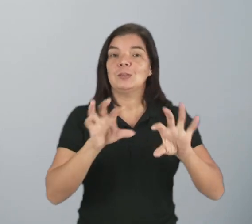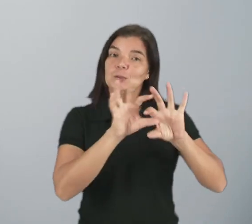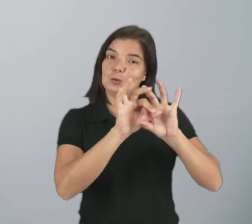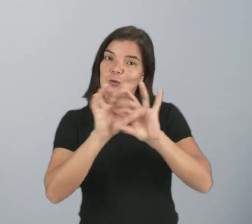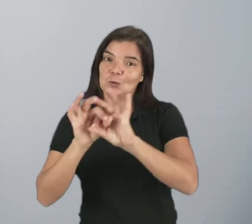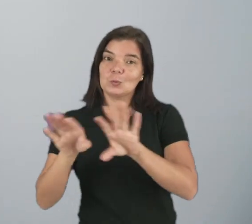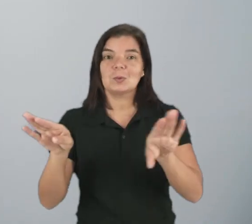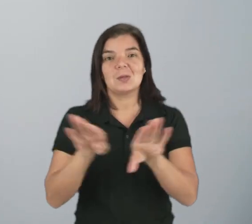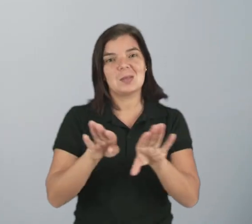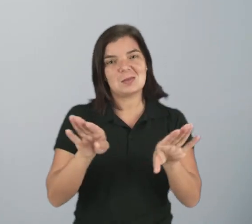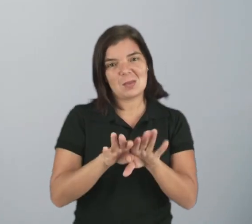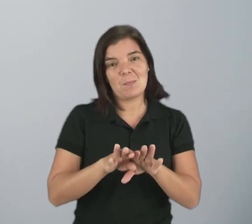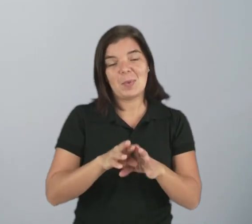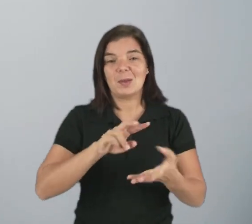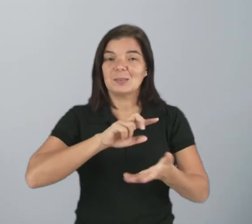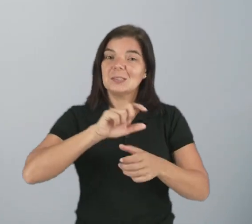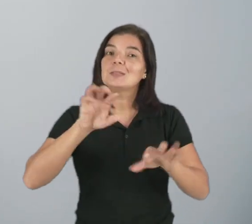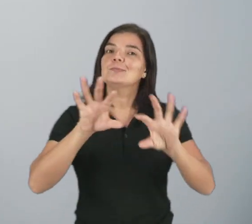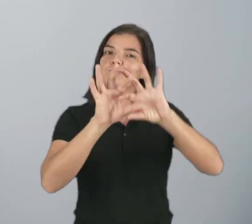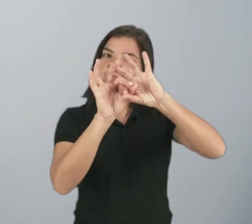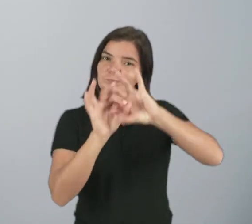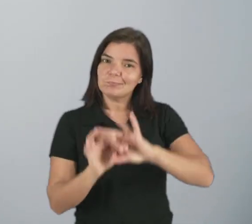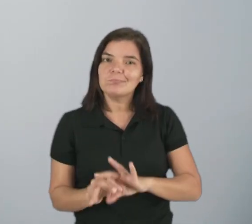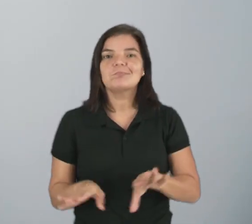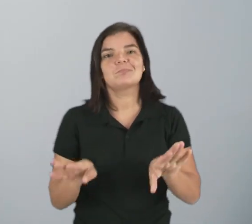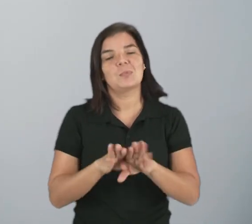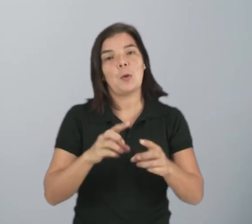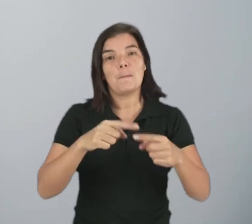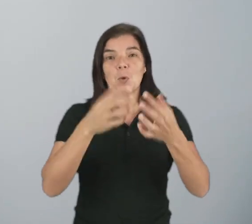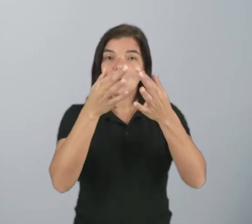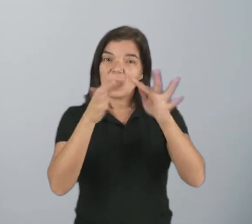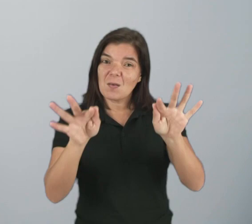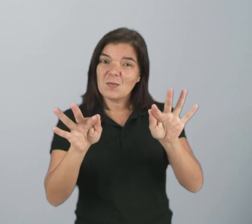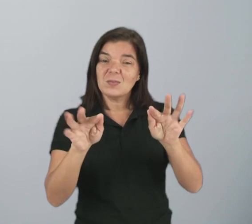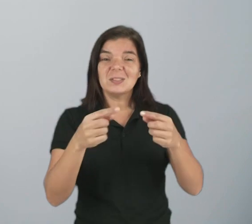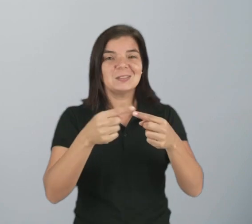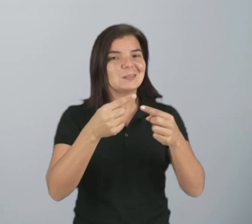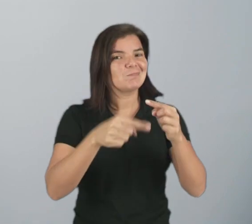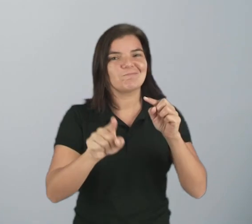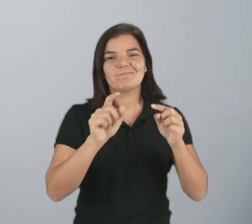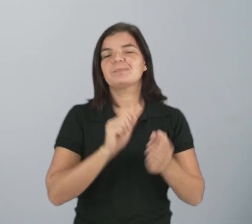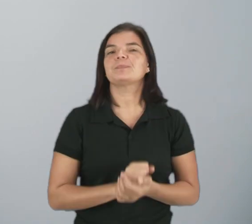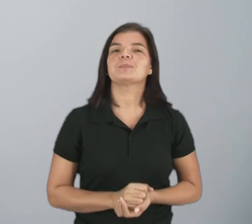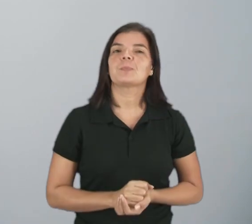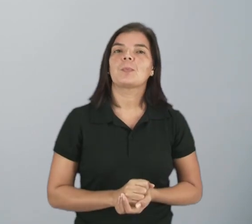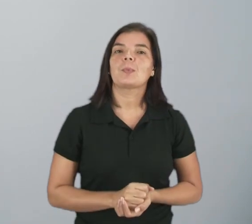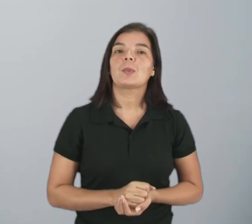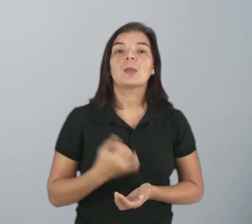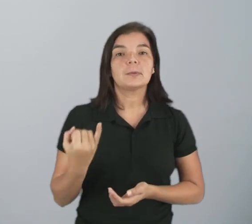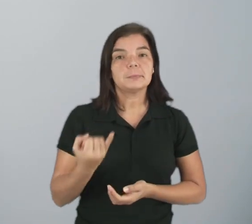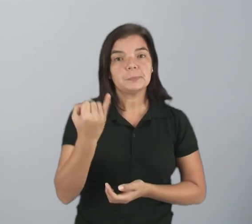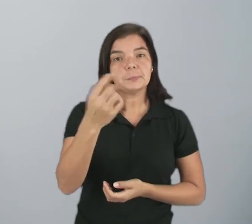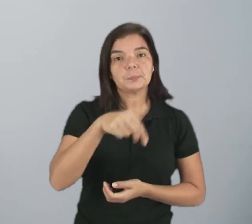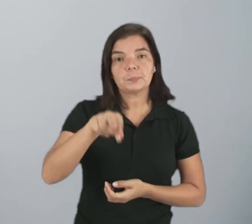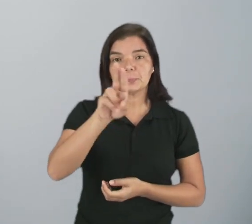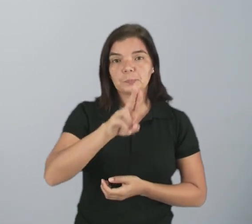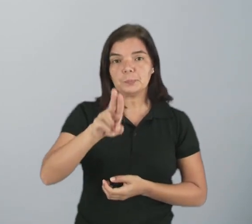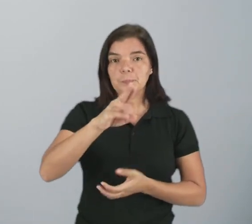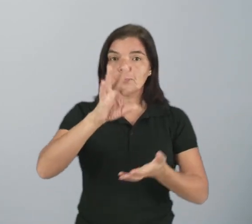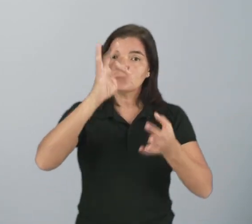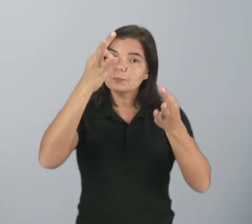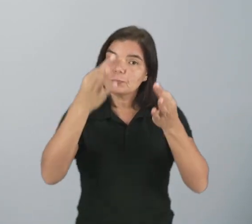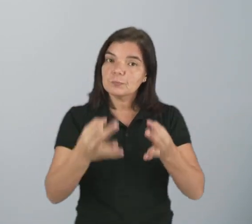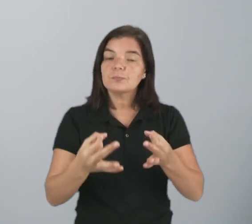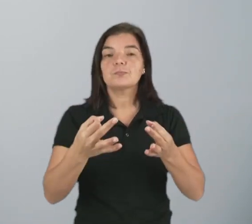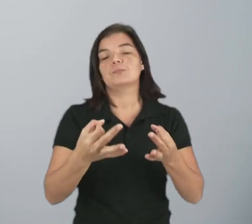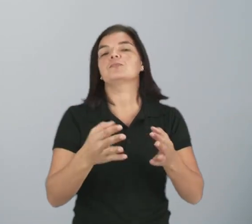coesão e acaba gerando um erro também de coerência, porque a frase deixa de fazer sentido. Portanto, é importante que o uso